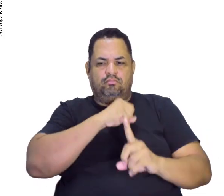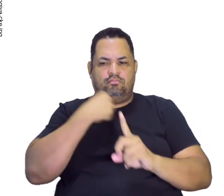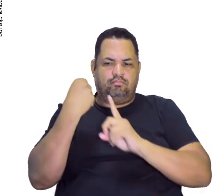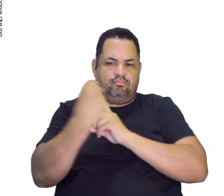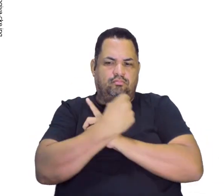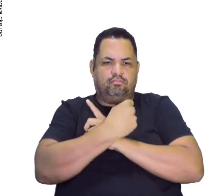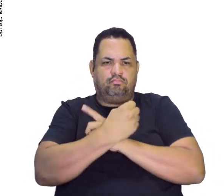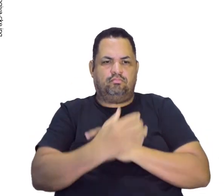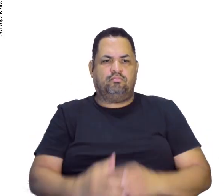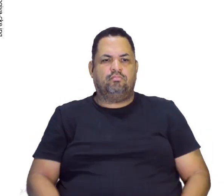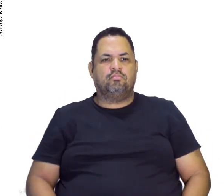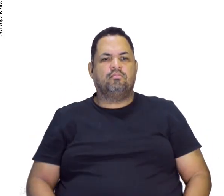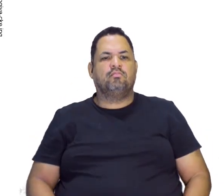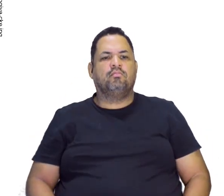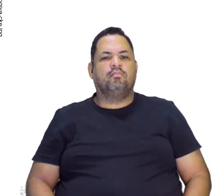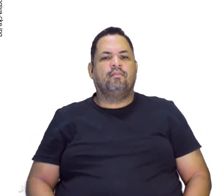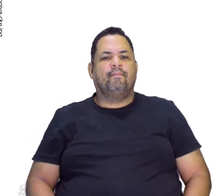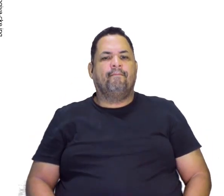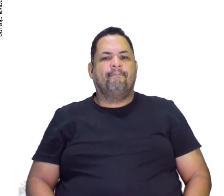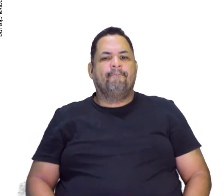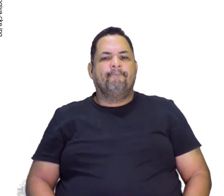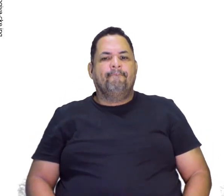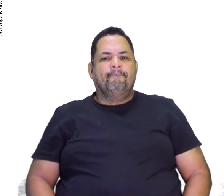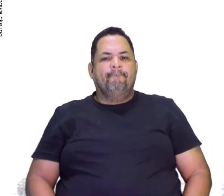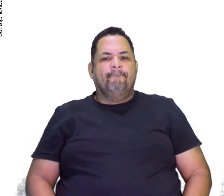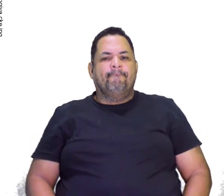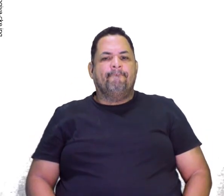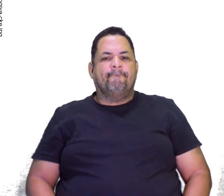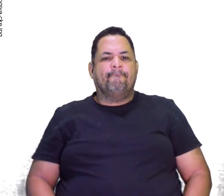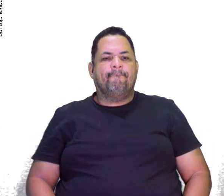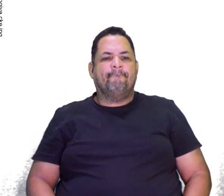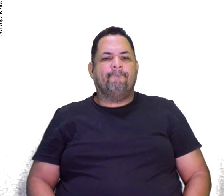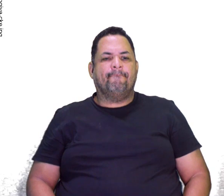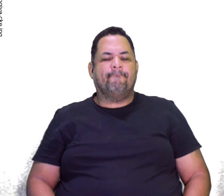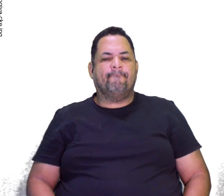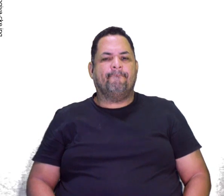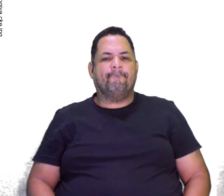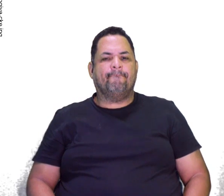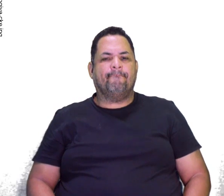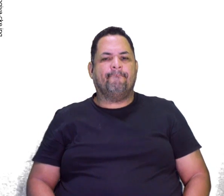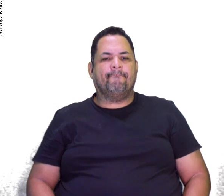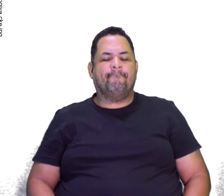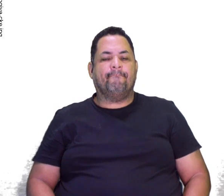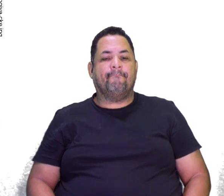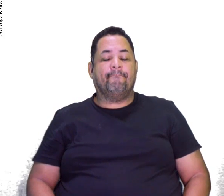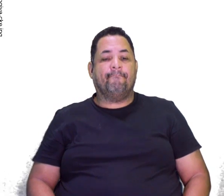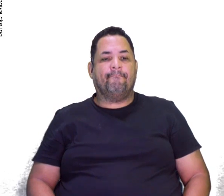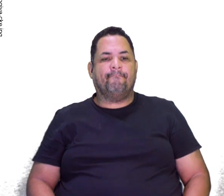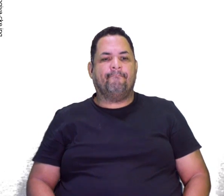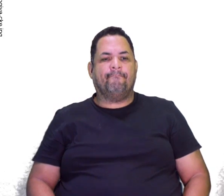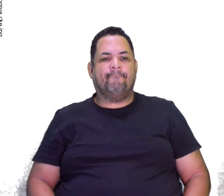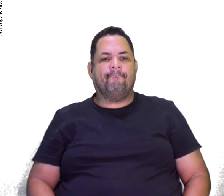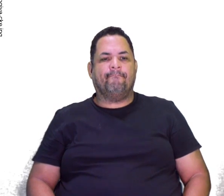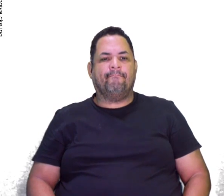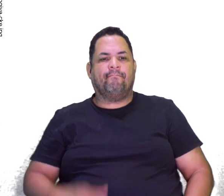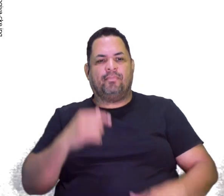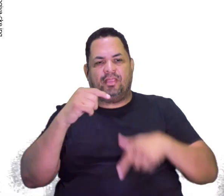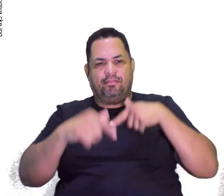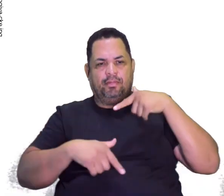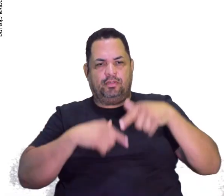aconteceu tá então esse quadro aí por isso e por tudo mais chama-se